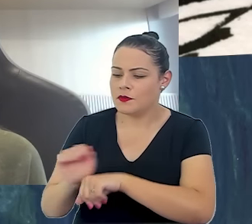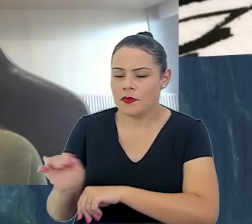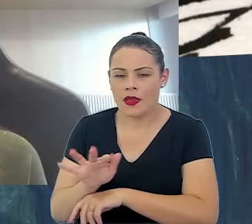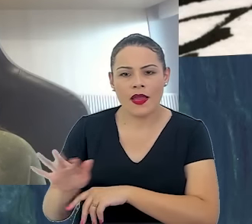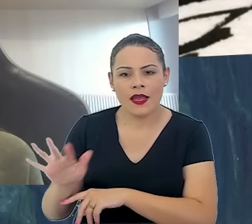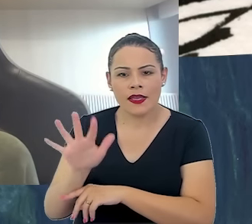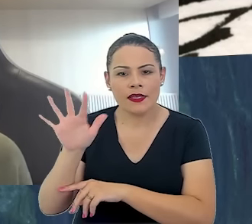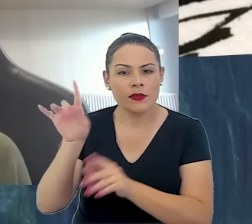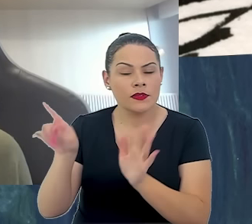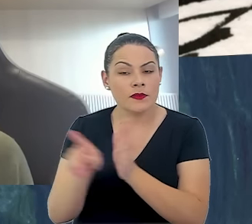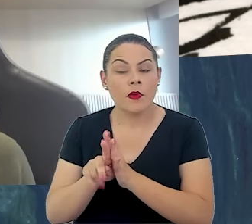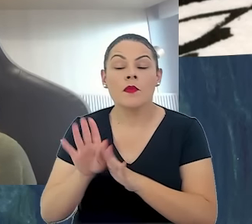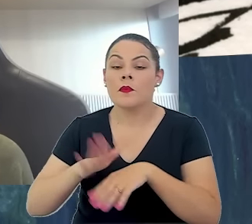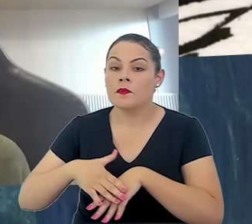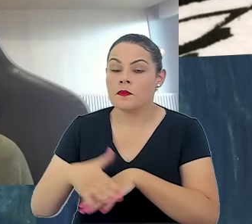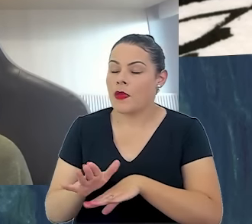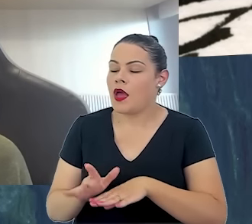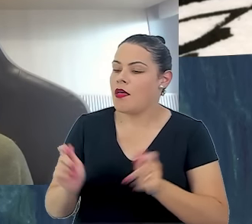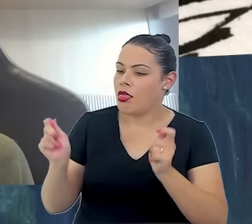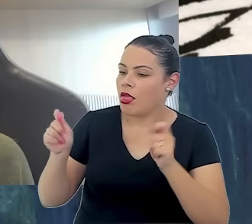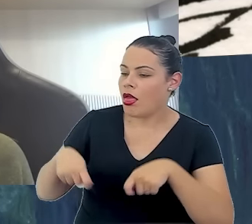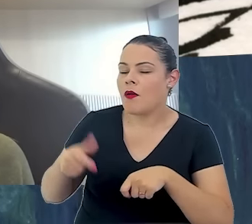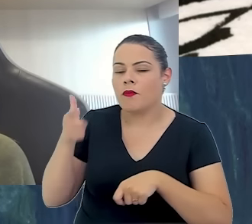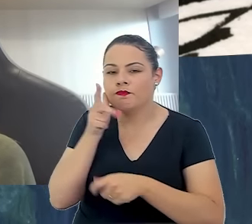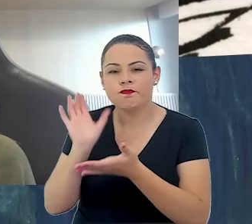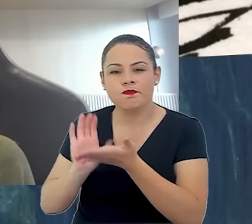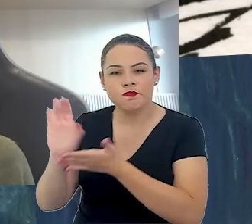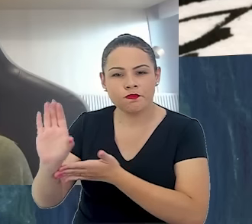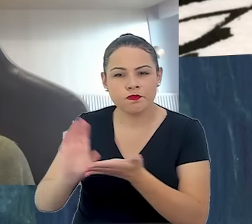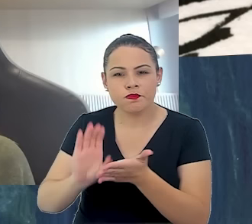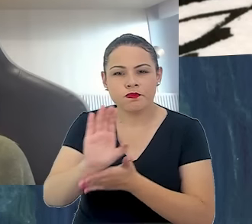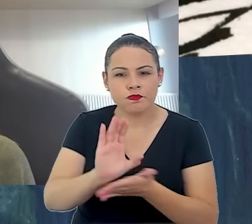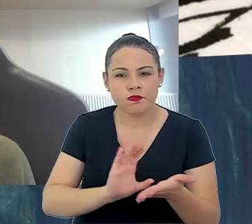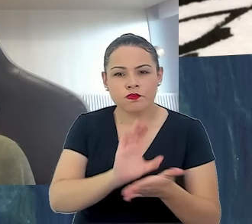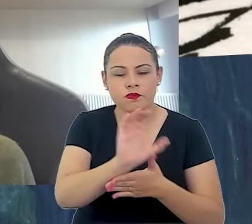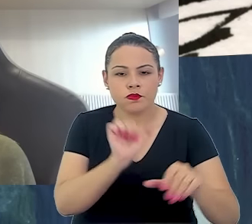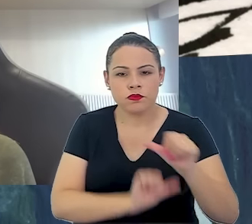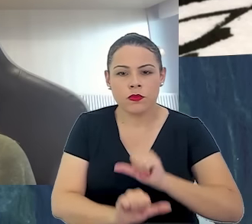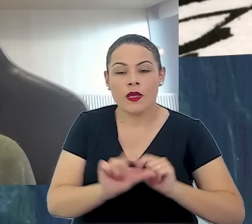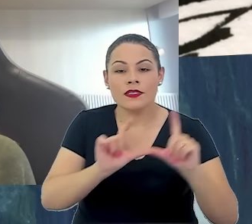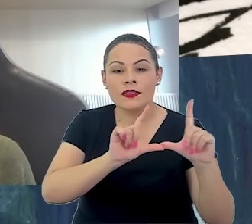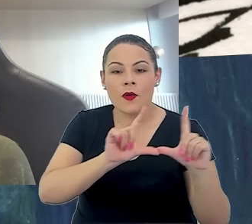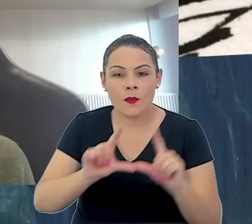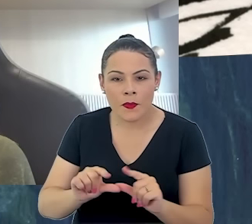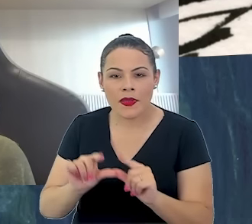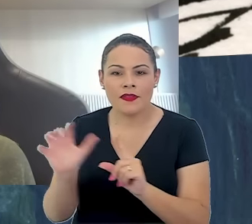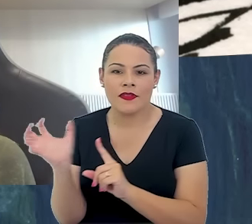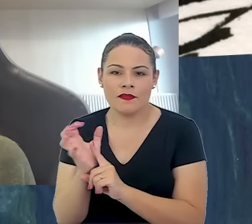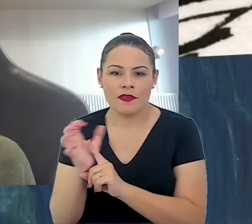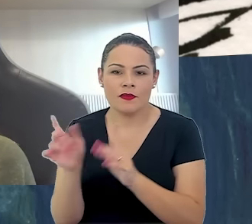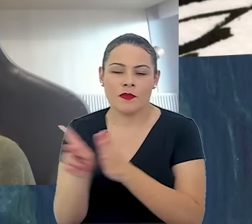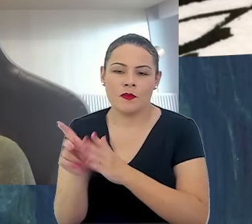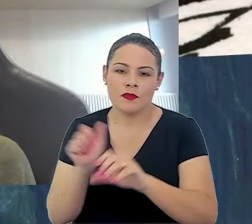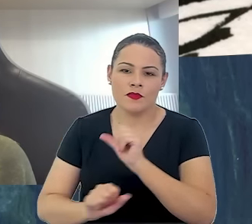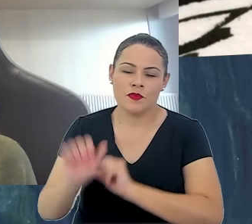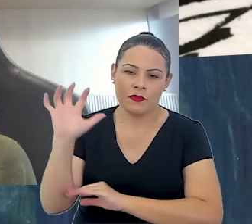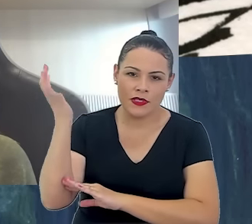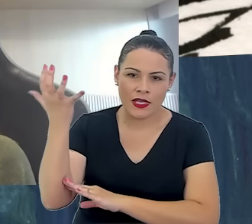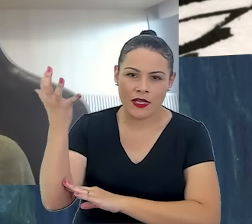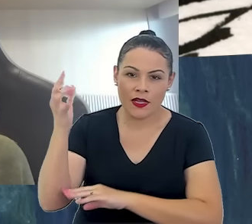ricos que T mais condições de financiar a transição serão os menos afetados pelas